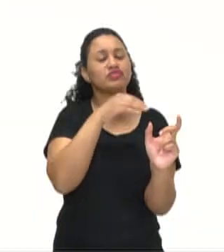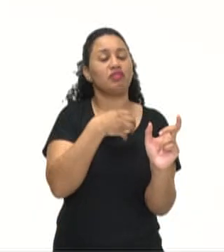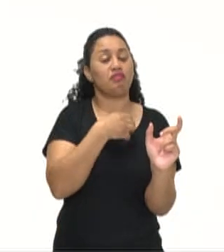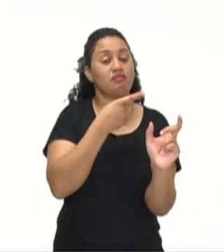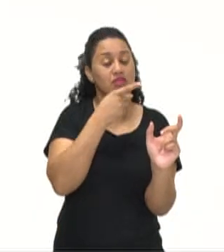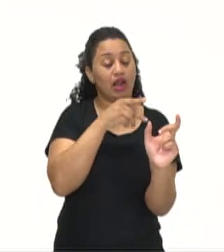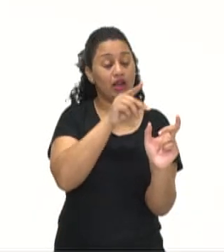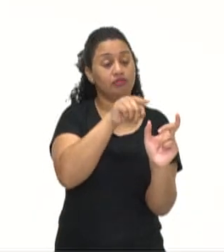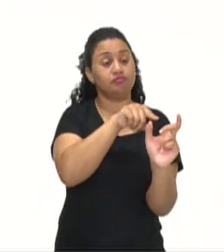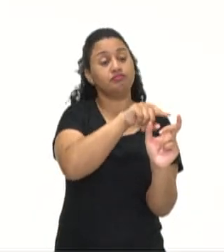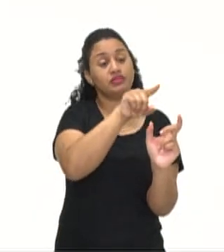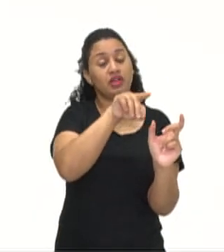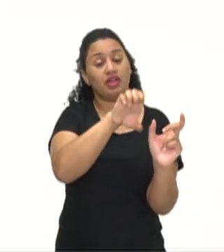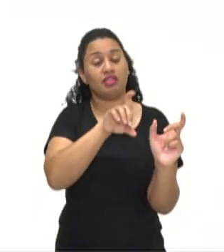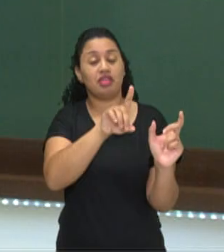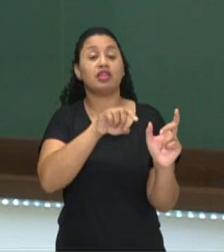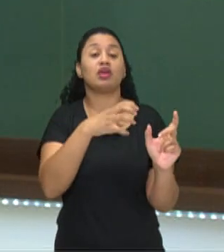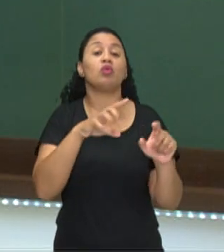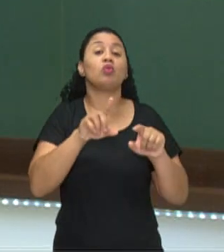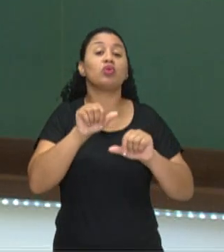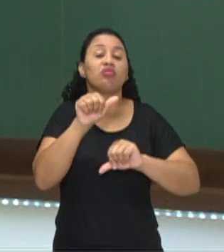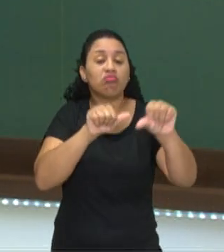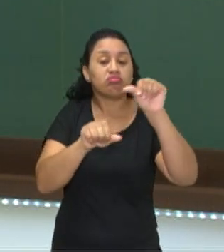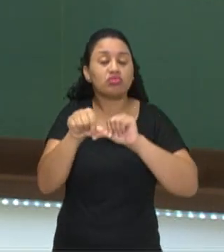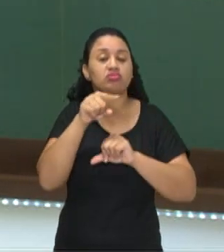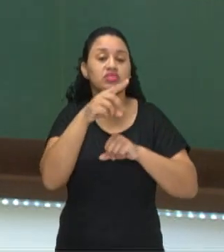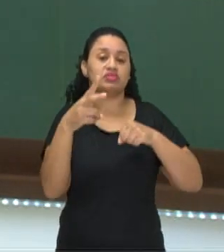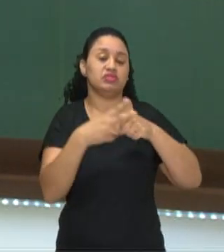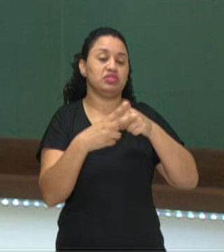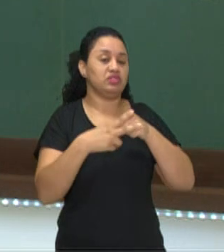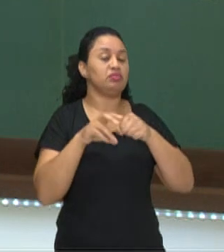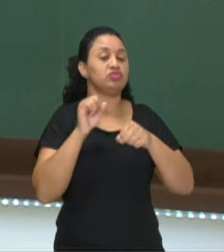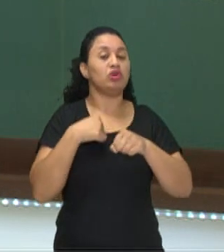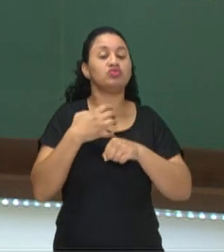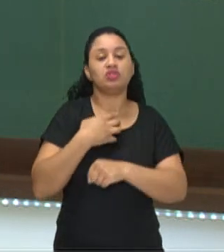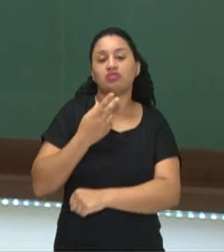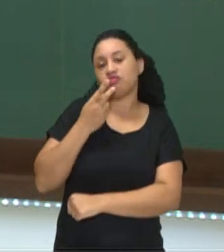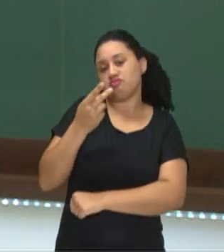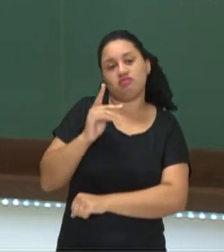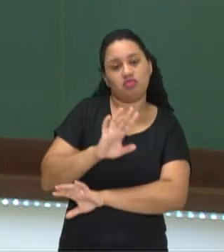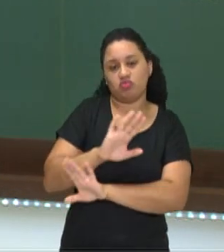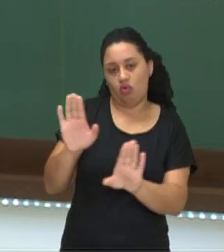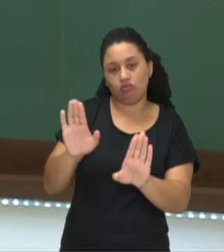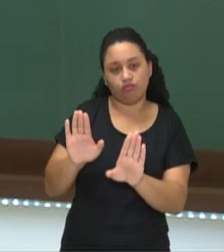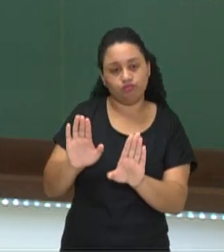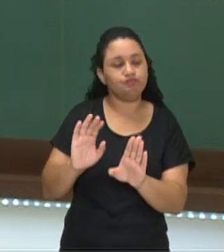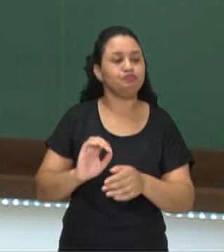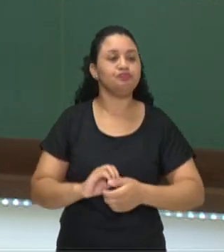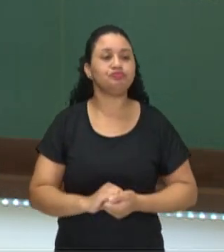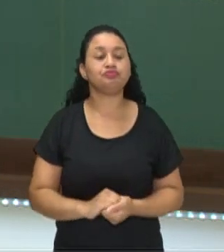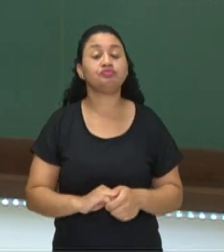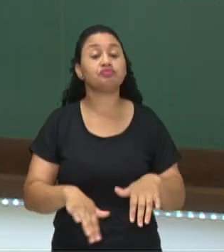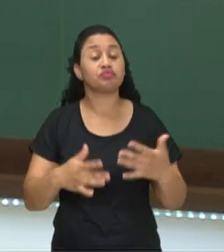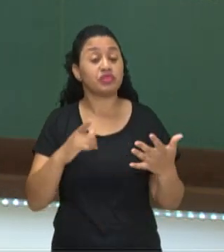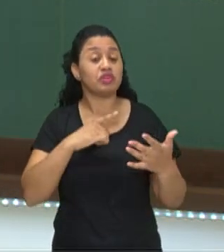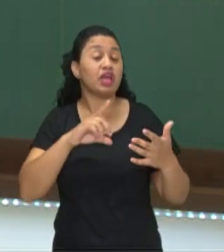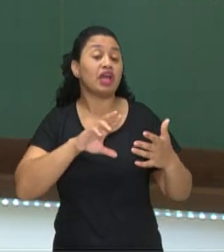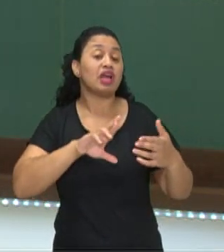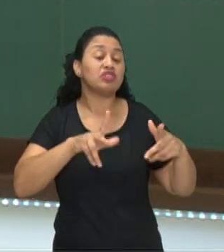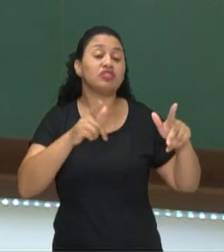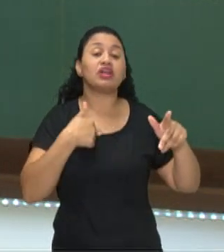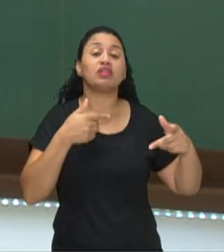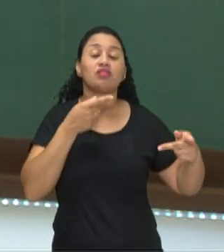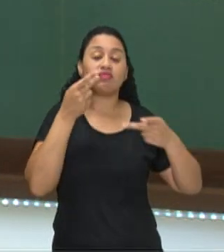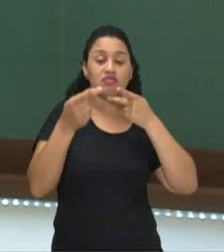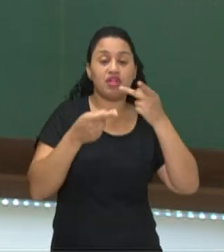vibram. Portanto, você vai pronunciar o ed com o som de T, cooked. Ok? Então, tem uma diferença na